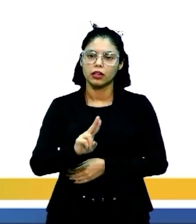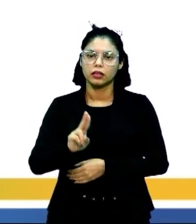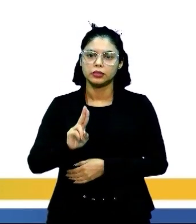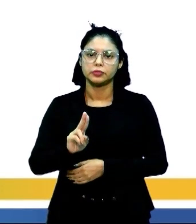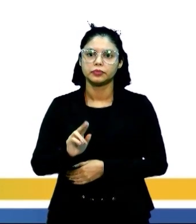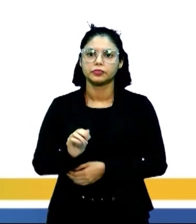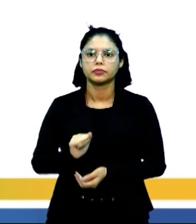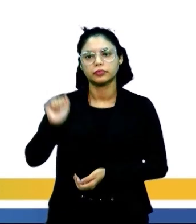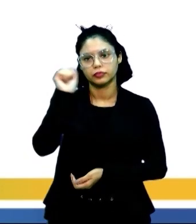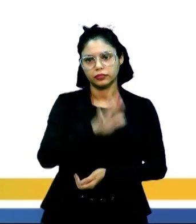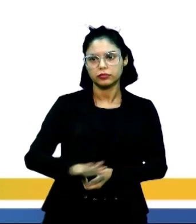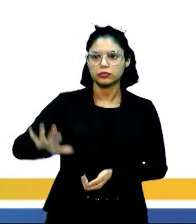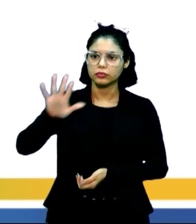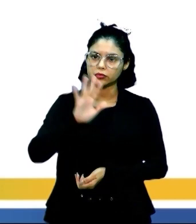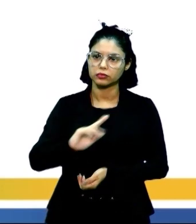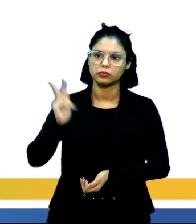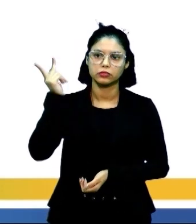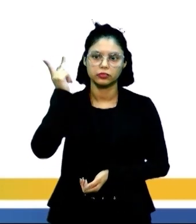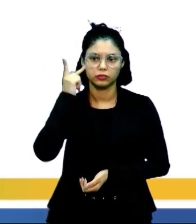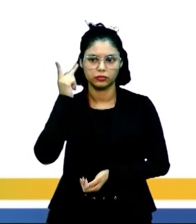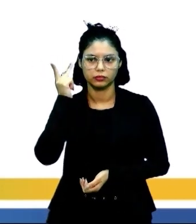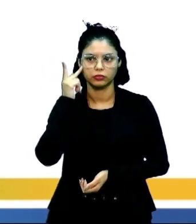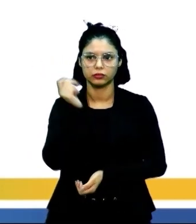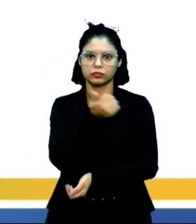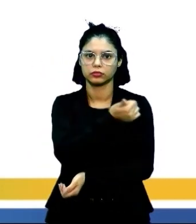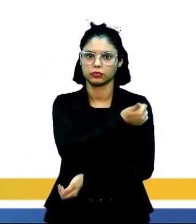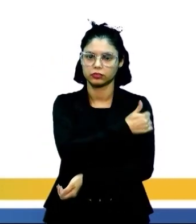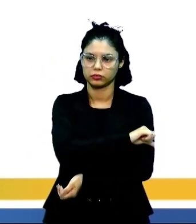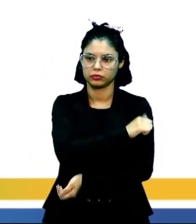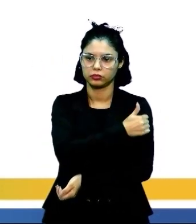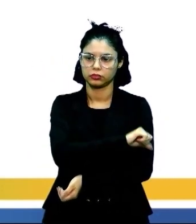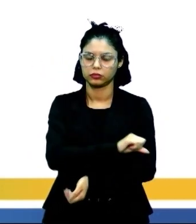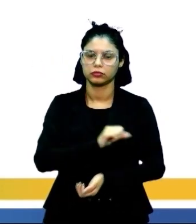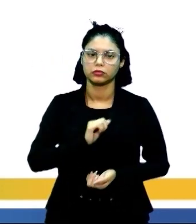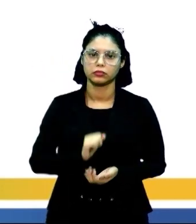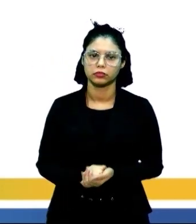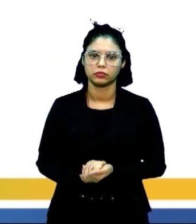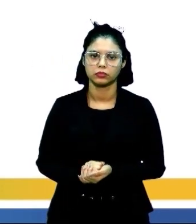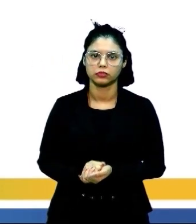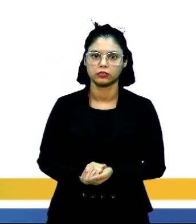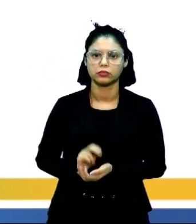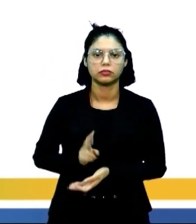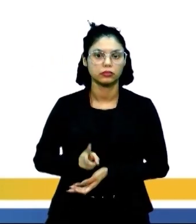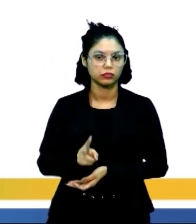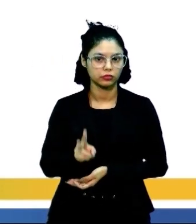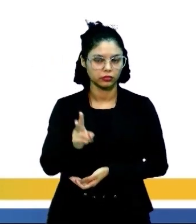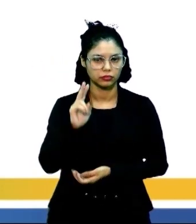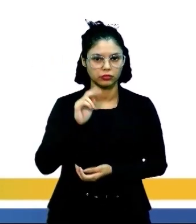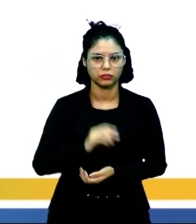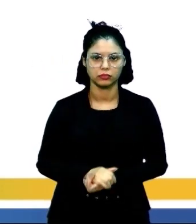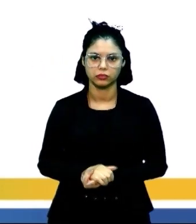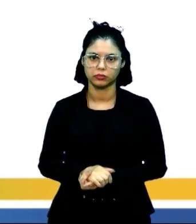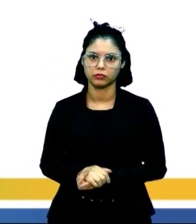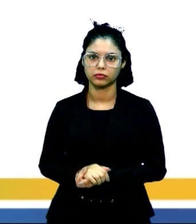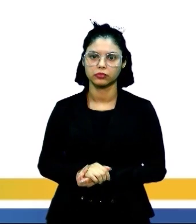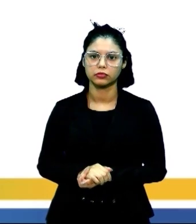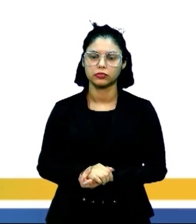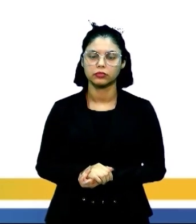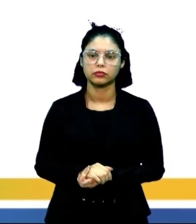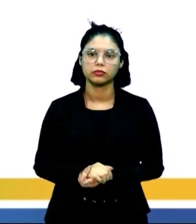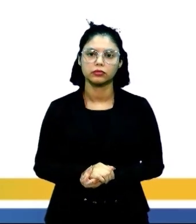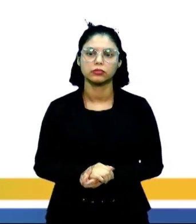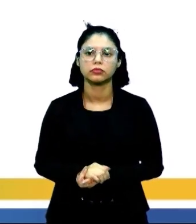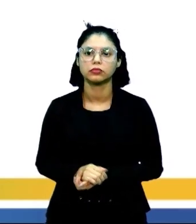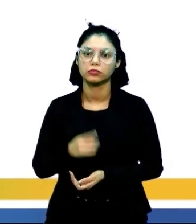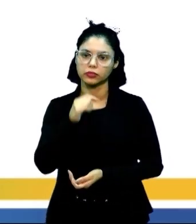denominações que são usadas genericamente em São Paulo e no Rio de Janeiro, respectivamente, para